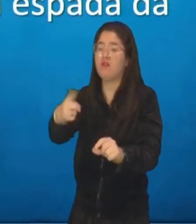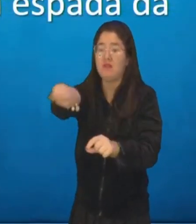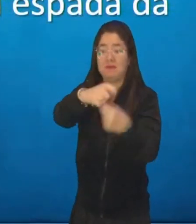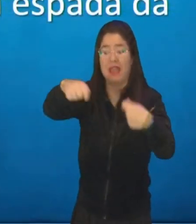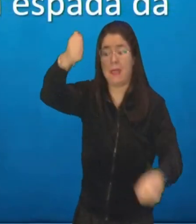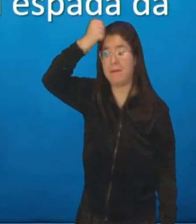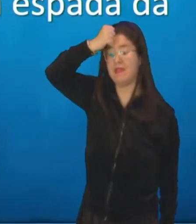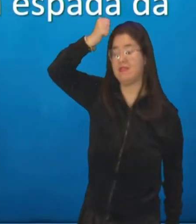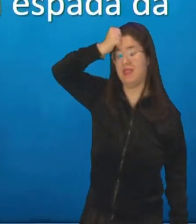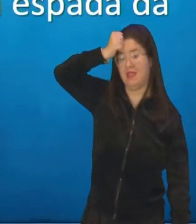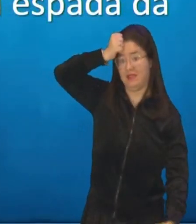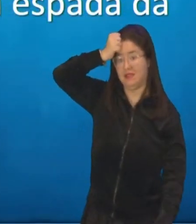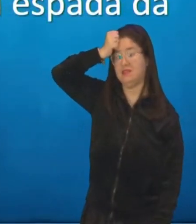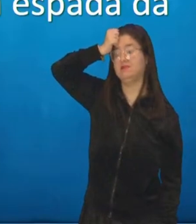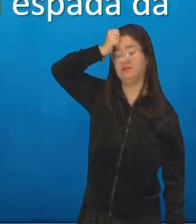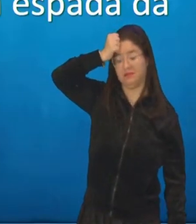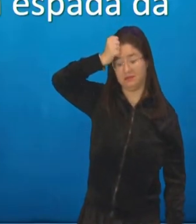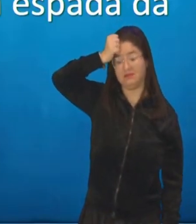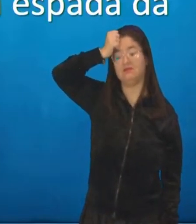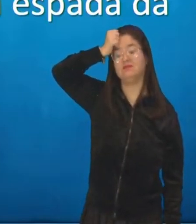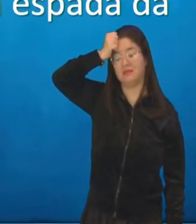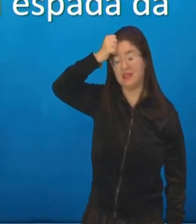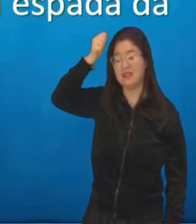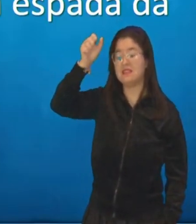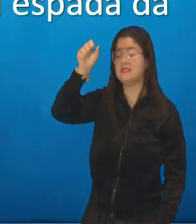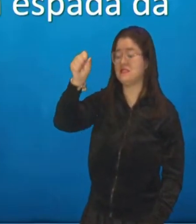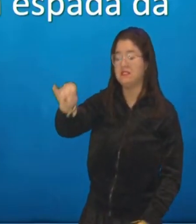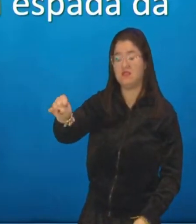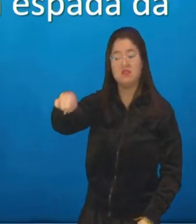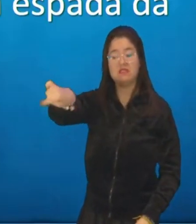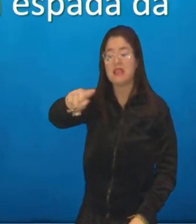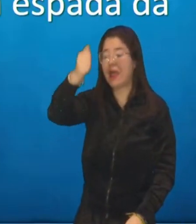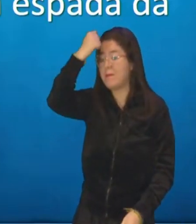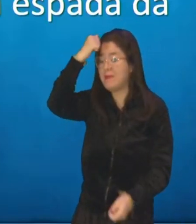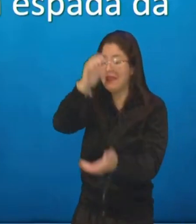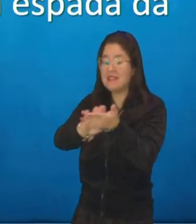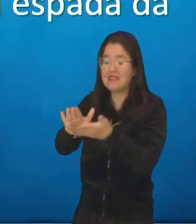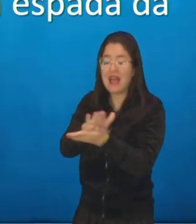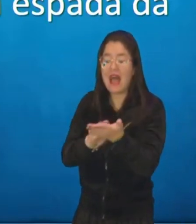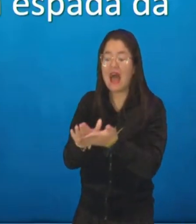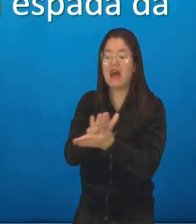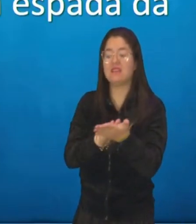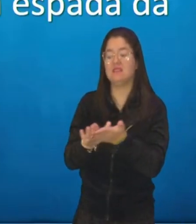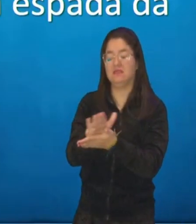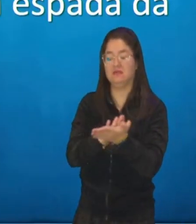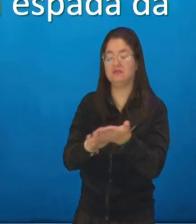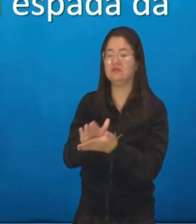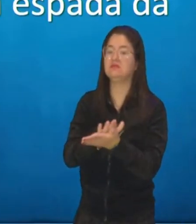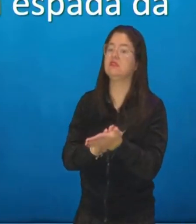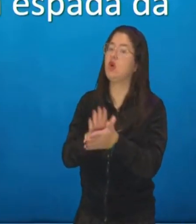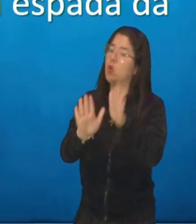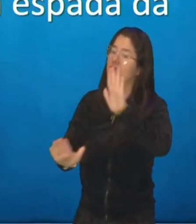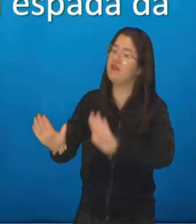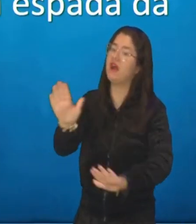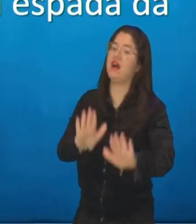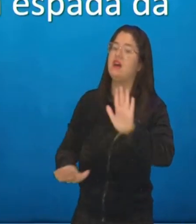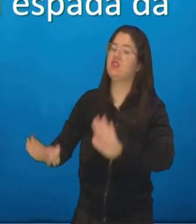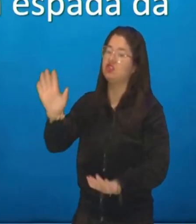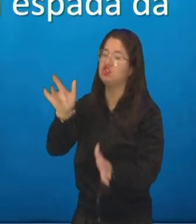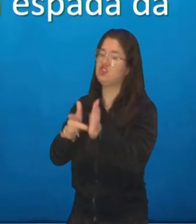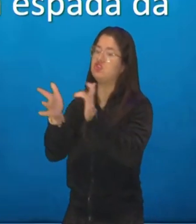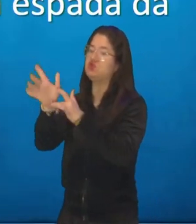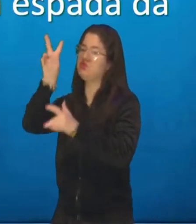arrepende-te, senão venho a ti sem demora, e contra eles pelejarei com a espada da minha